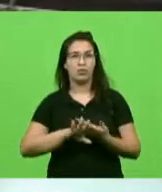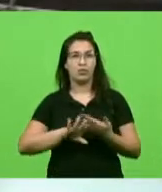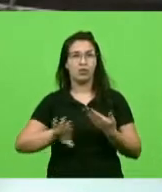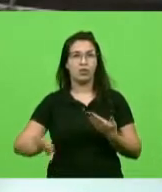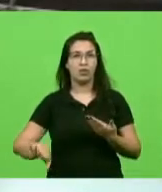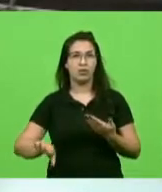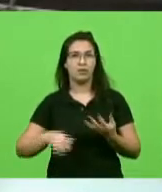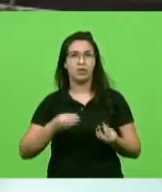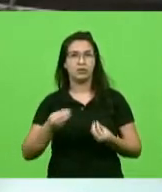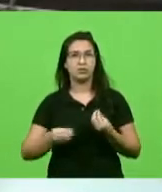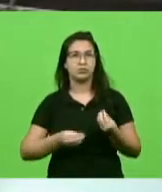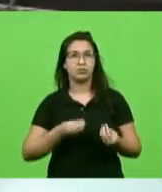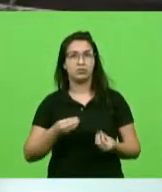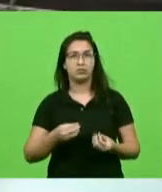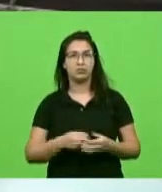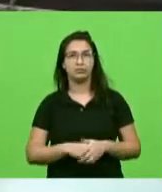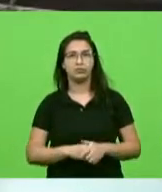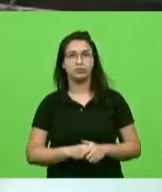afastado?